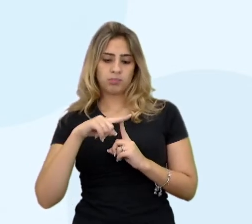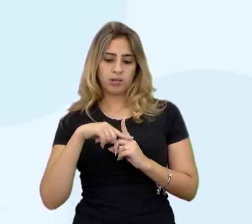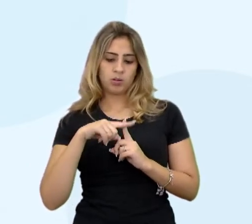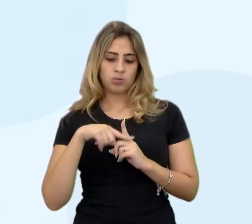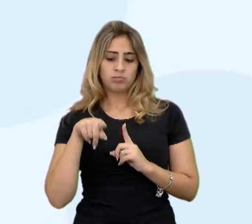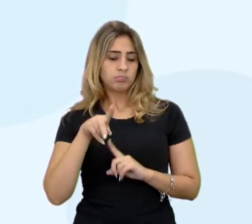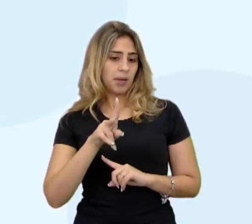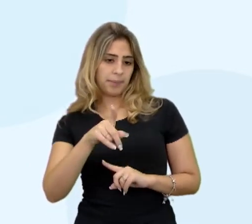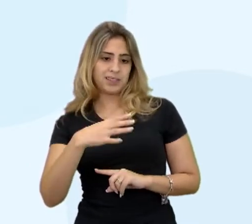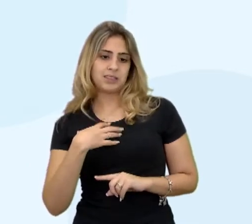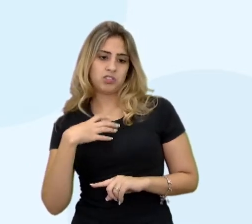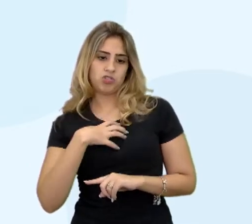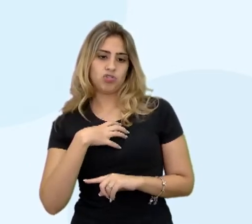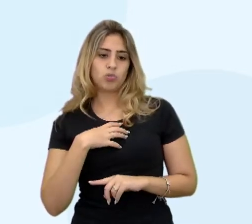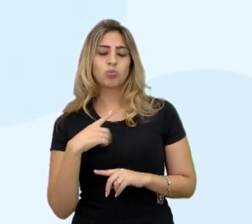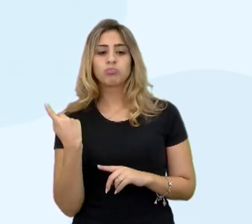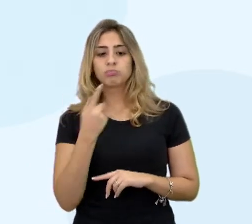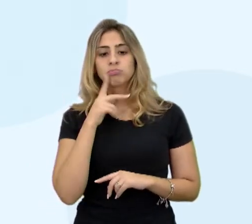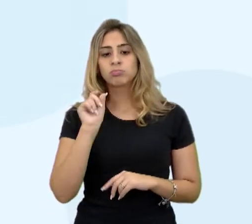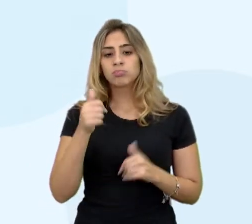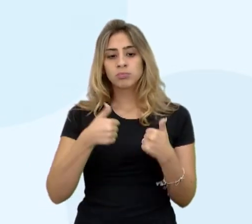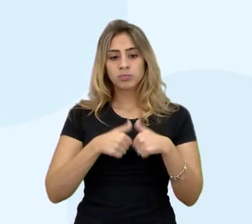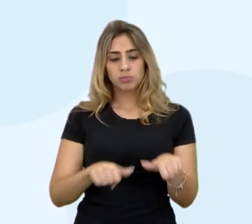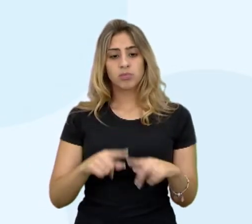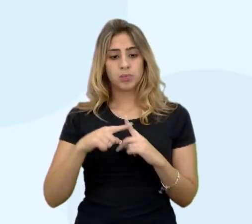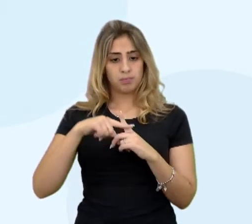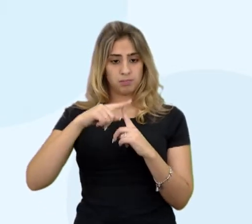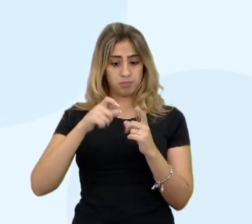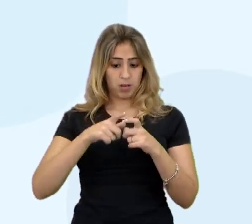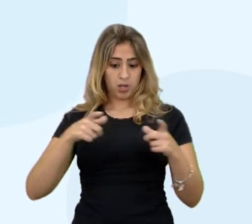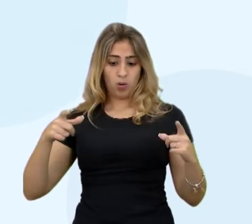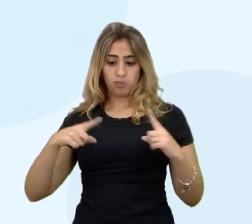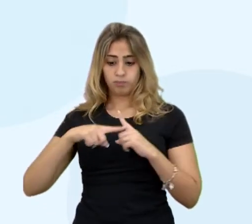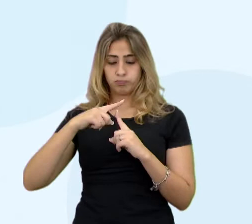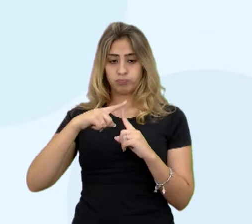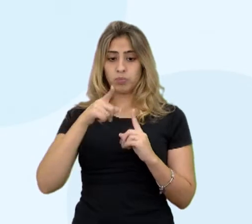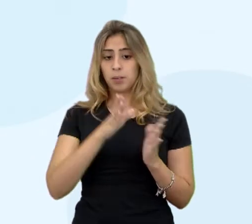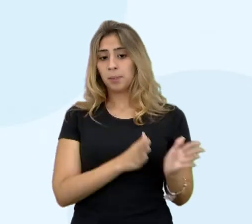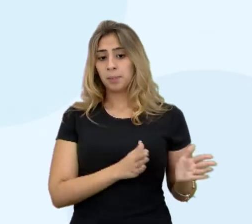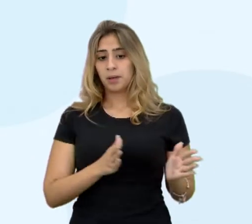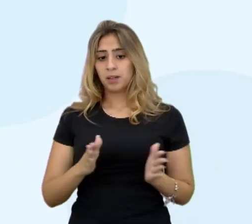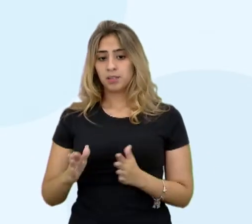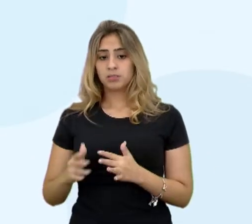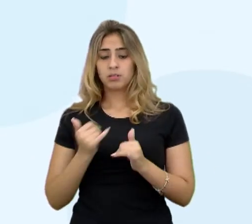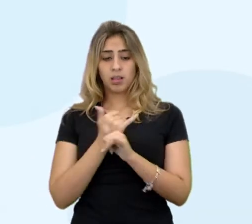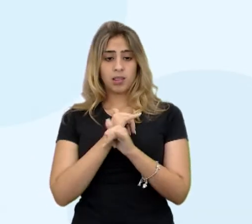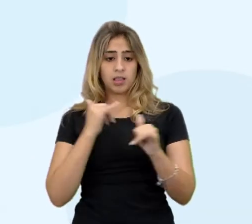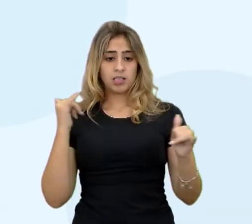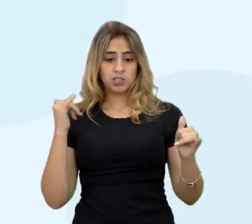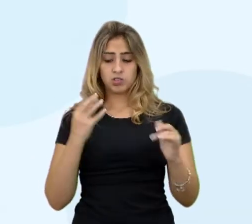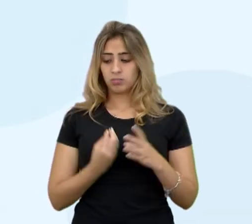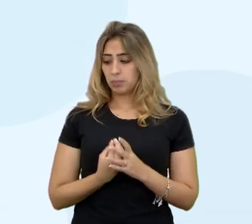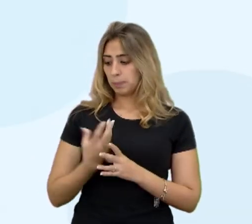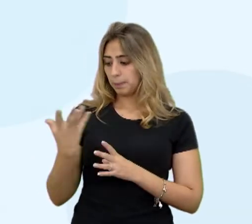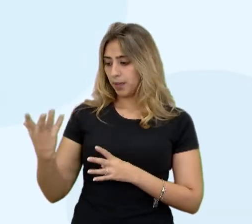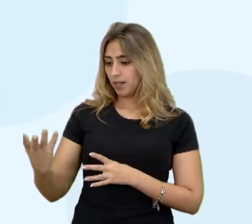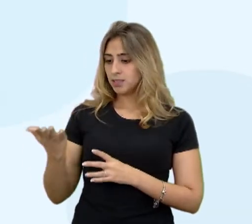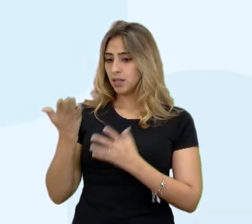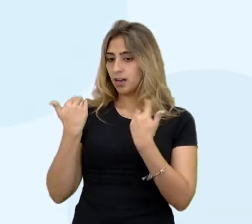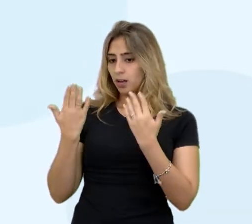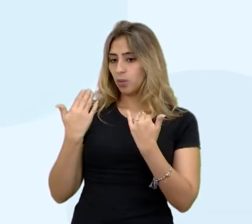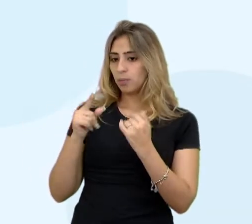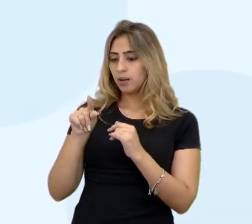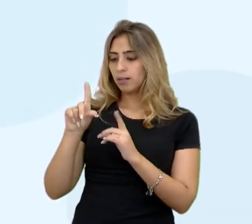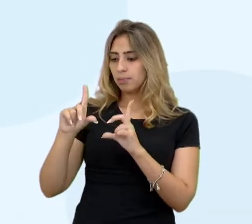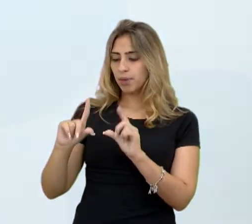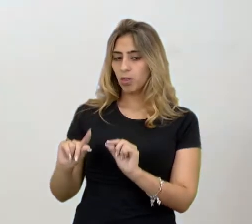nesse sentido, tá? Então, quem tá com maior temperatura passa energia, passa calor para quem está com